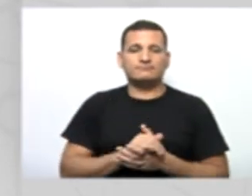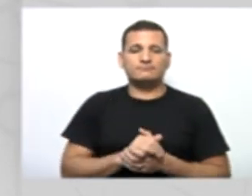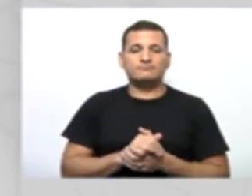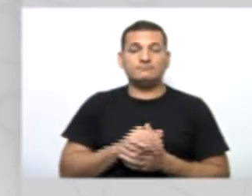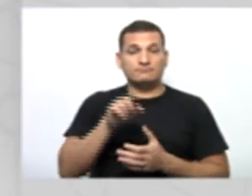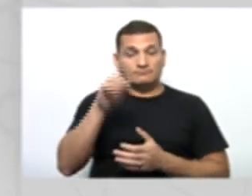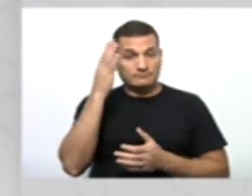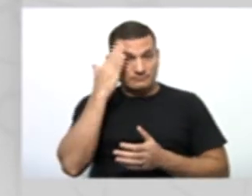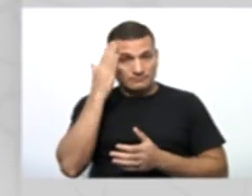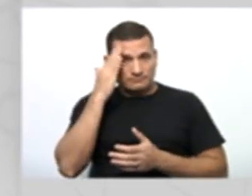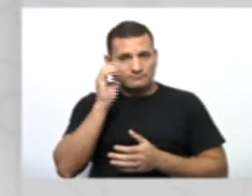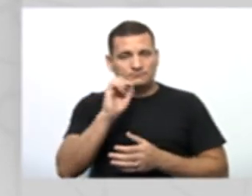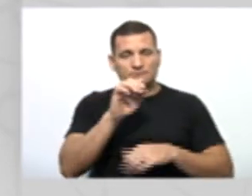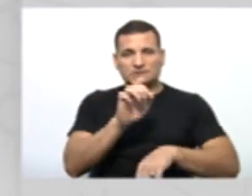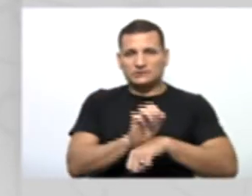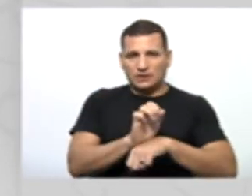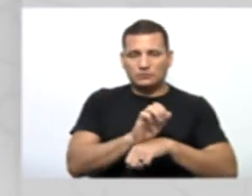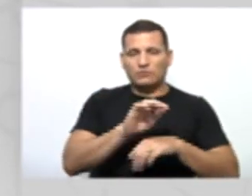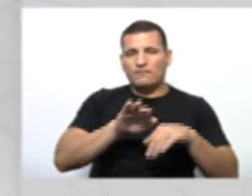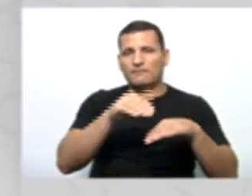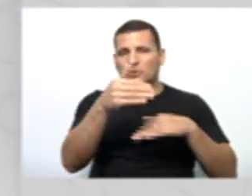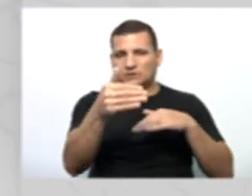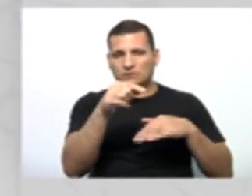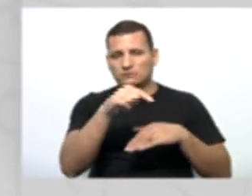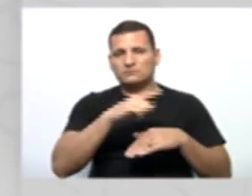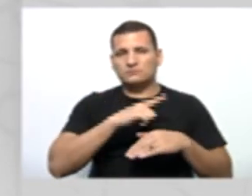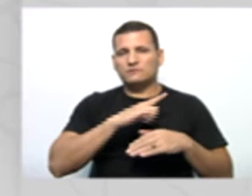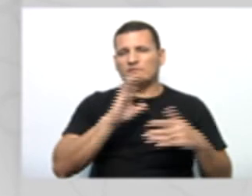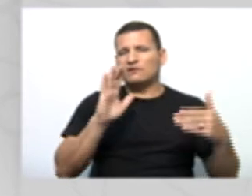o Estado moderno ele teve a sua duração até